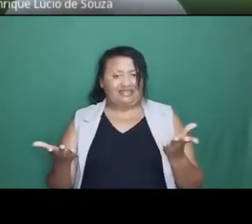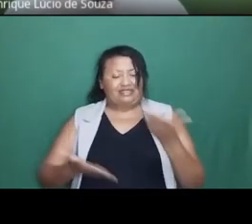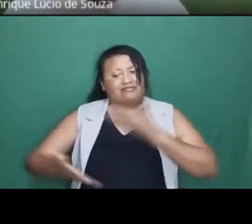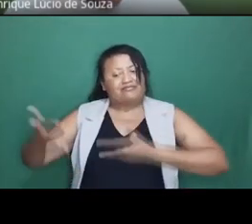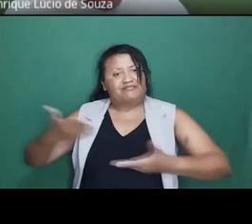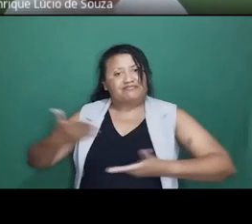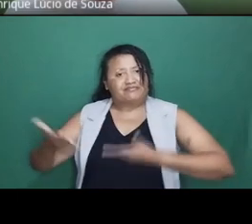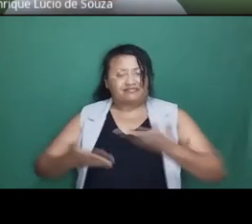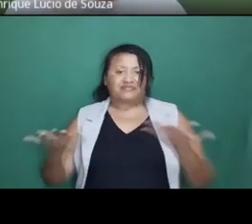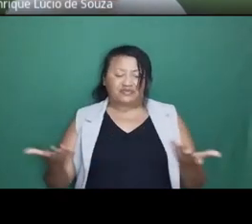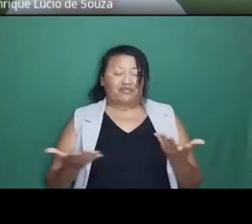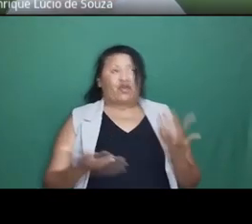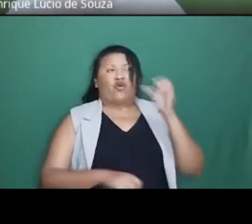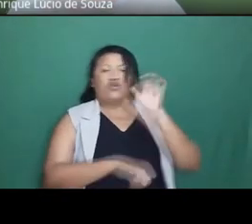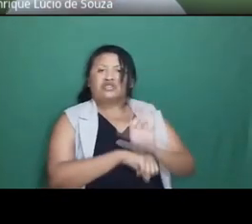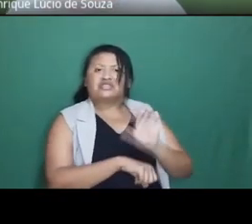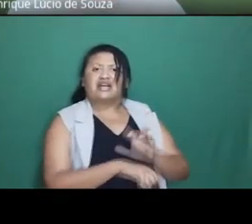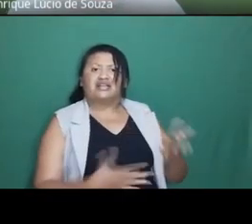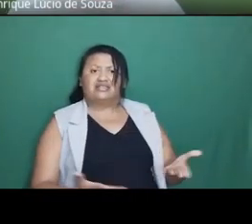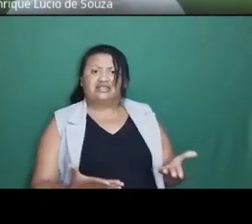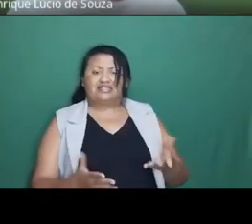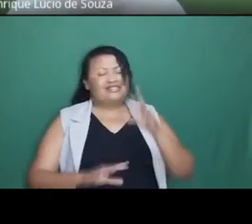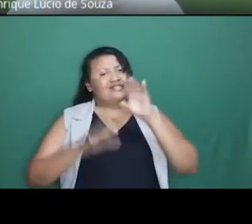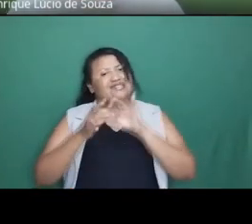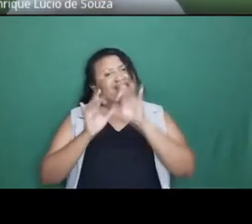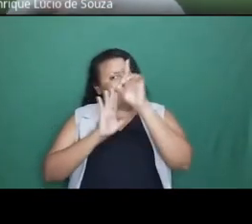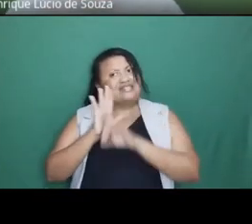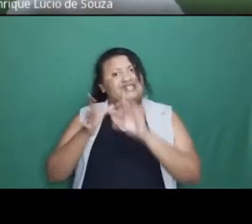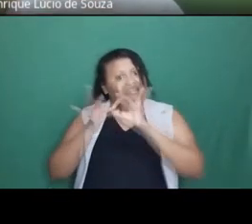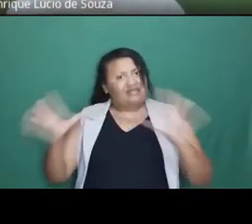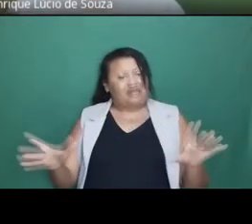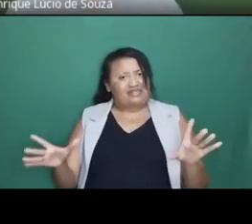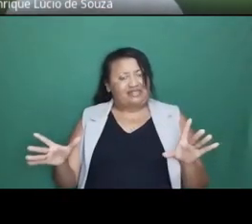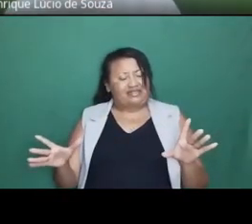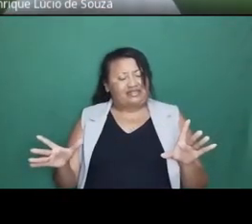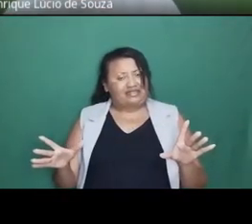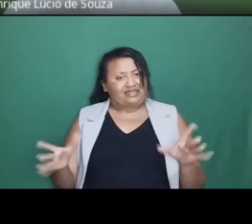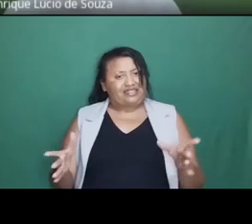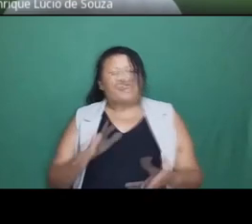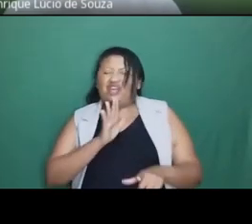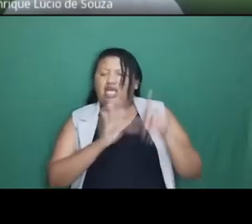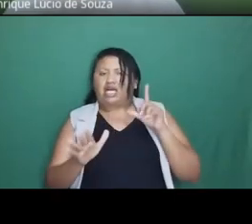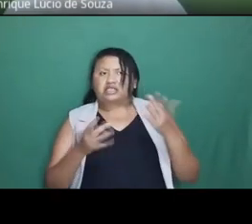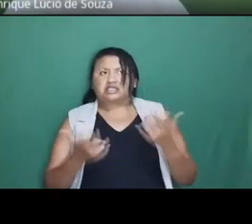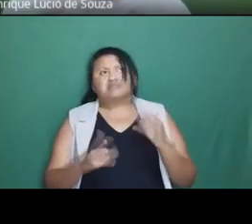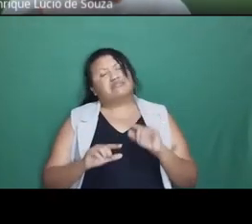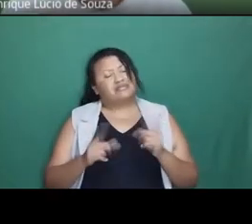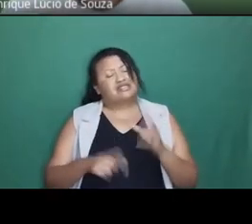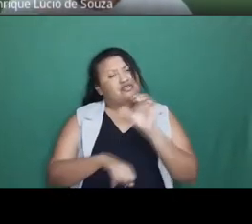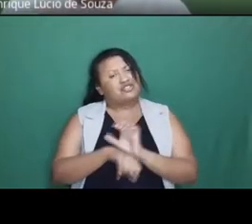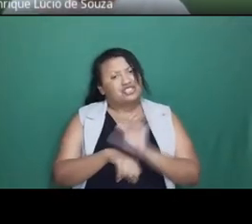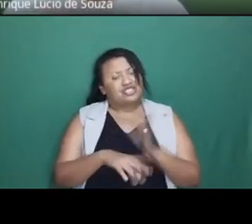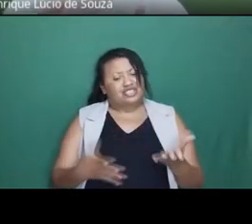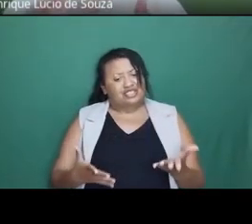mais liberar um estado democrático eu acho que a democracia veio um pouquinho depois né mas o estado